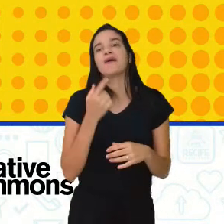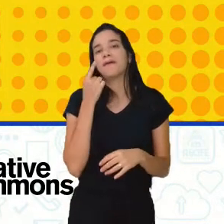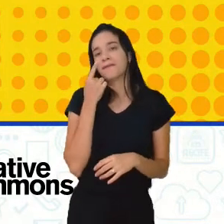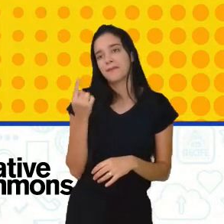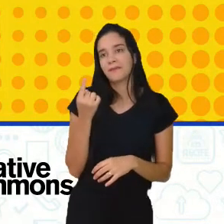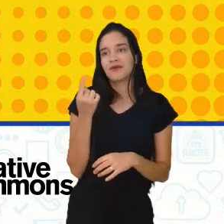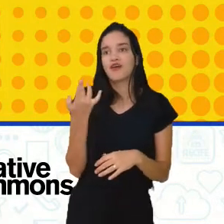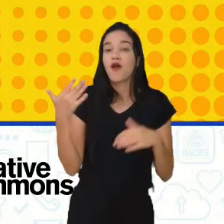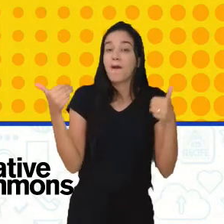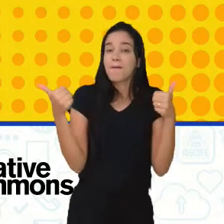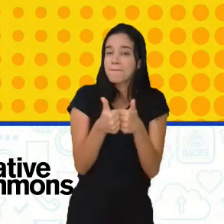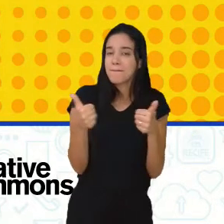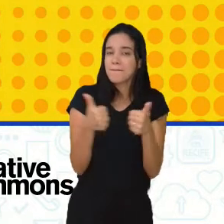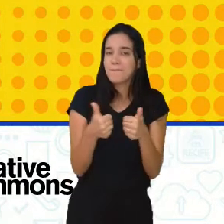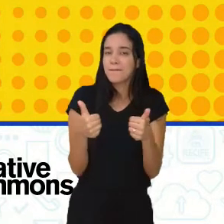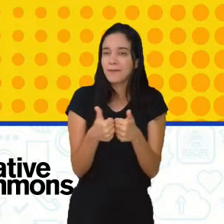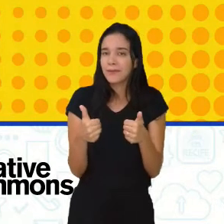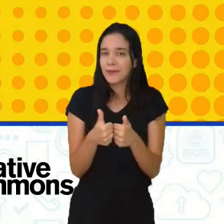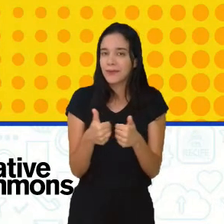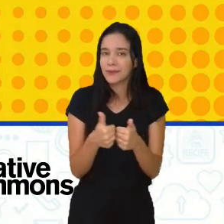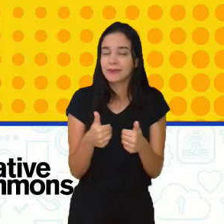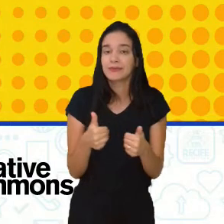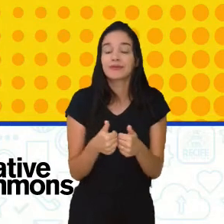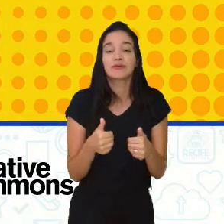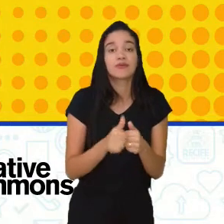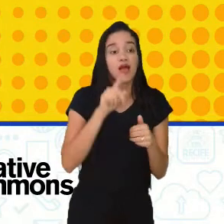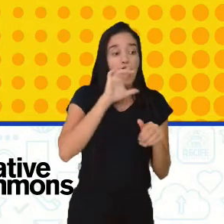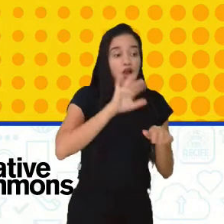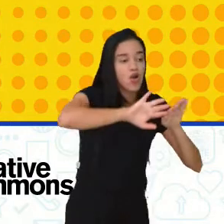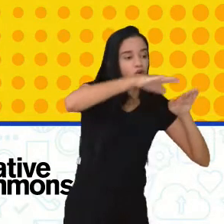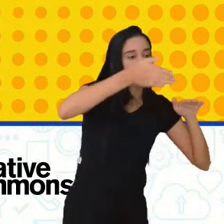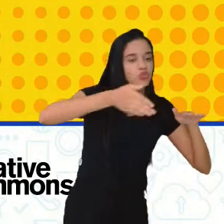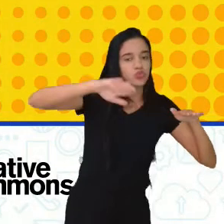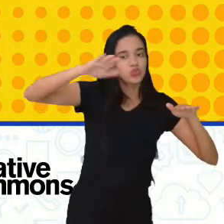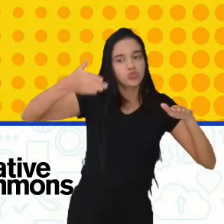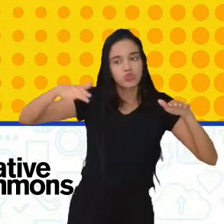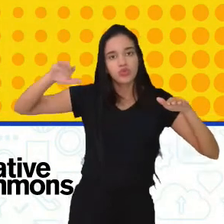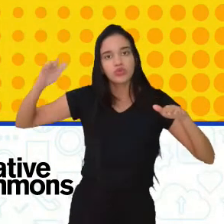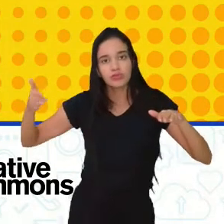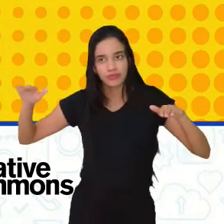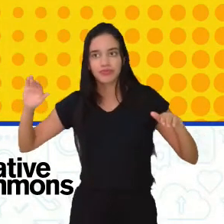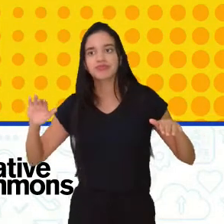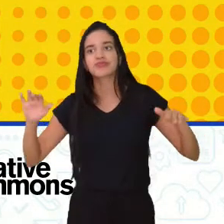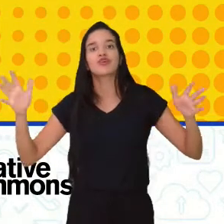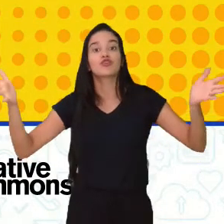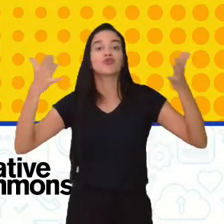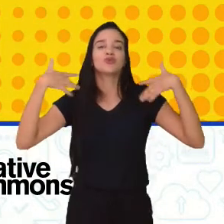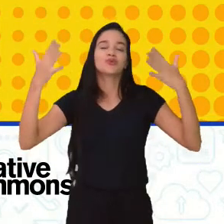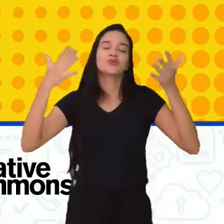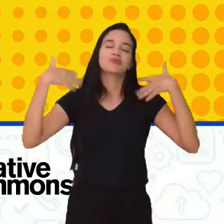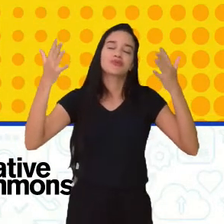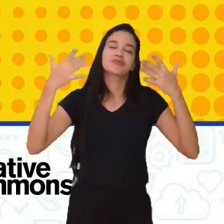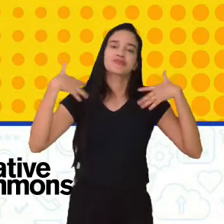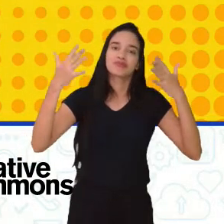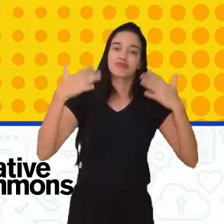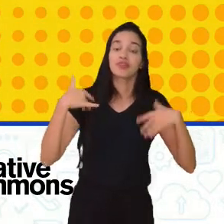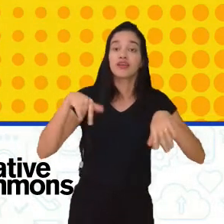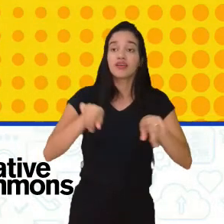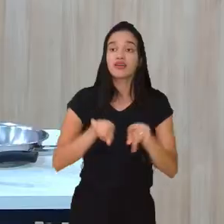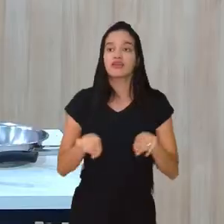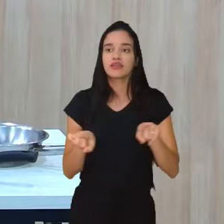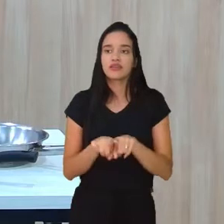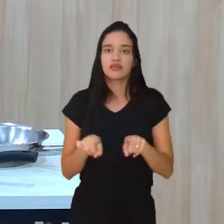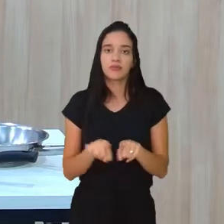gente, próximo aí à questão do mar, a brisa marítima que nós recebemos, mas a quantidade